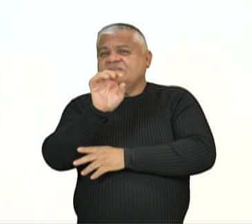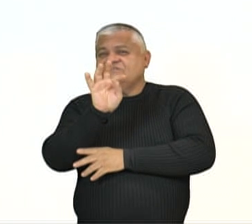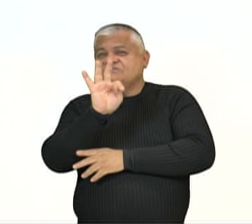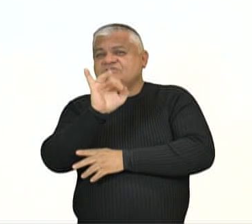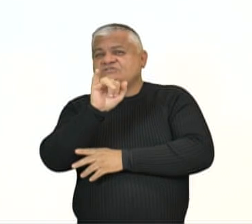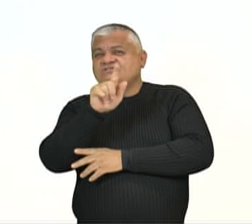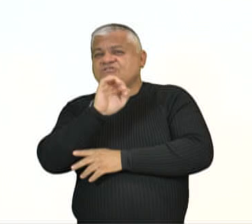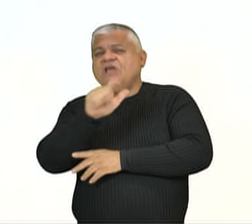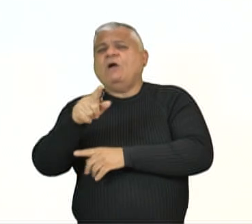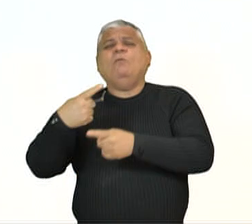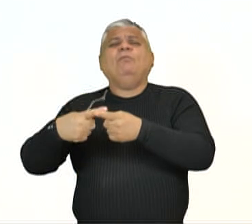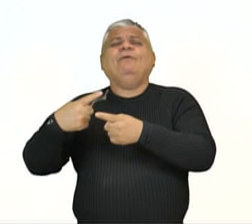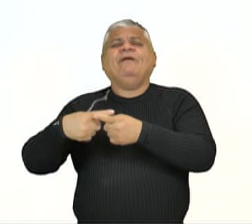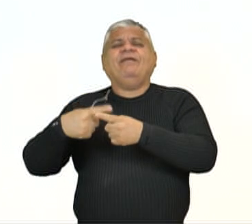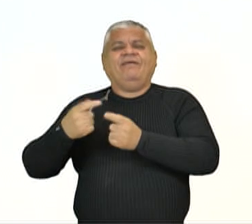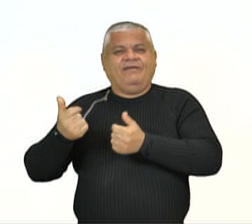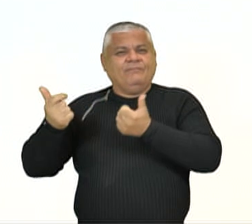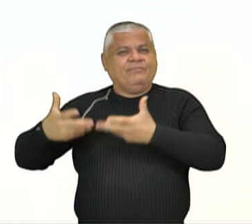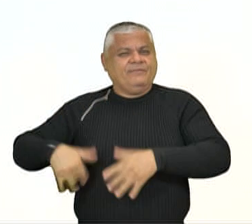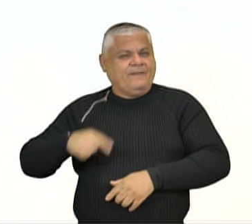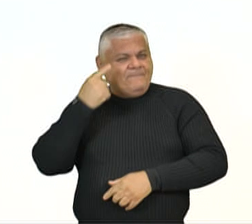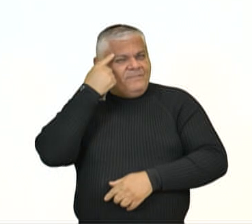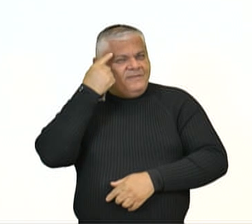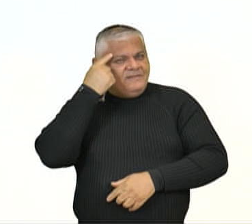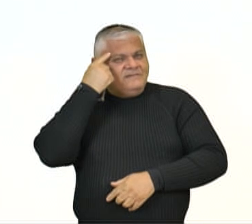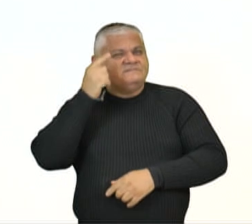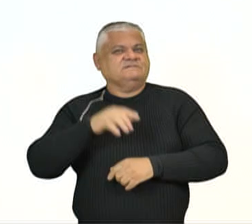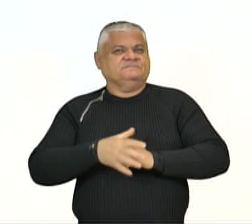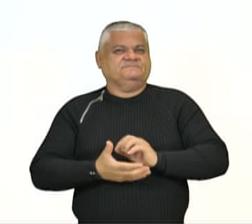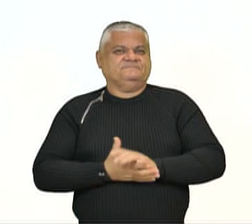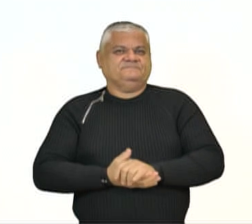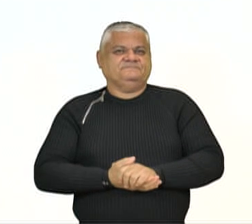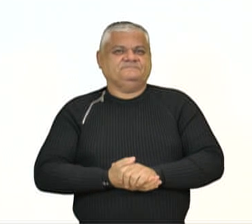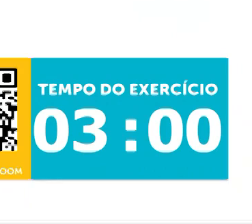sabe explicar o porquê disso? Pensa aí um pouquinho então.